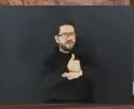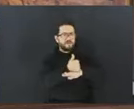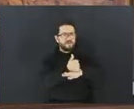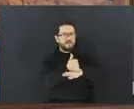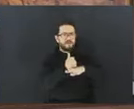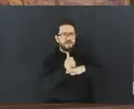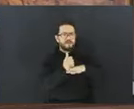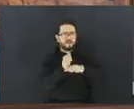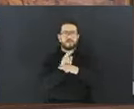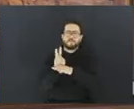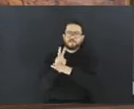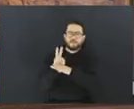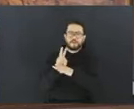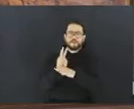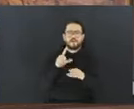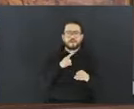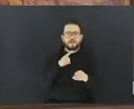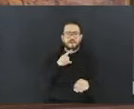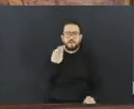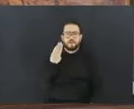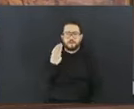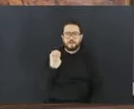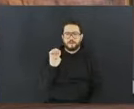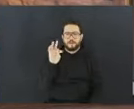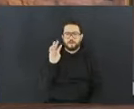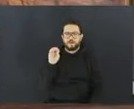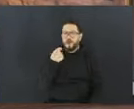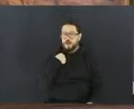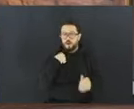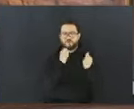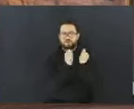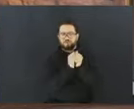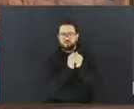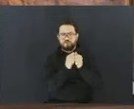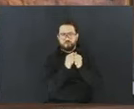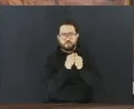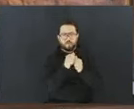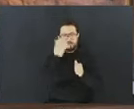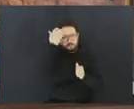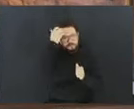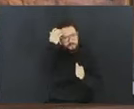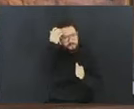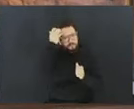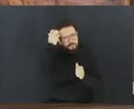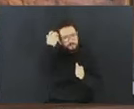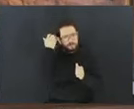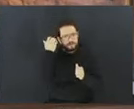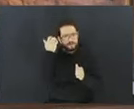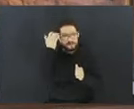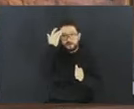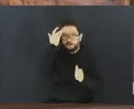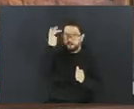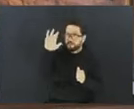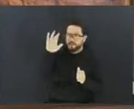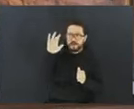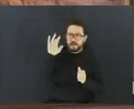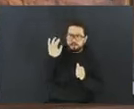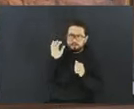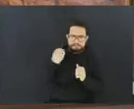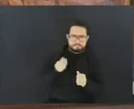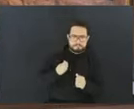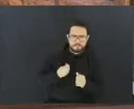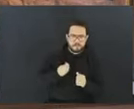qual eu servi nos últimos anos. Eu não sei, eu não reparei. Para concluir, vereadora. Então, a